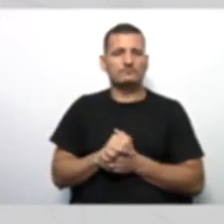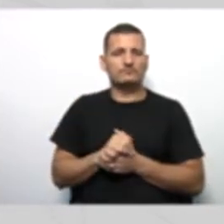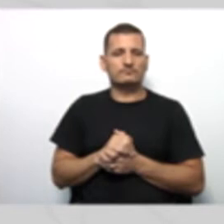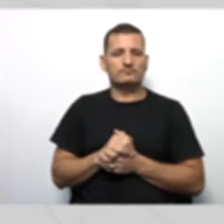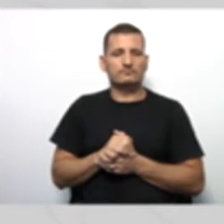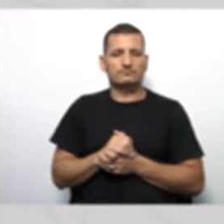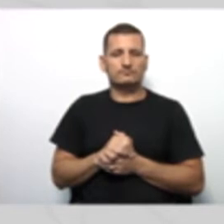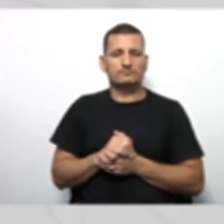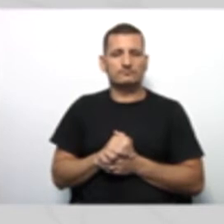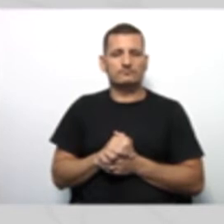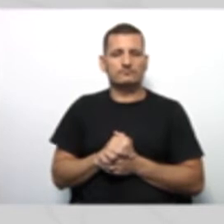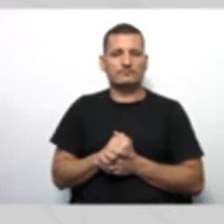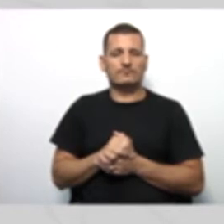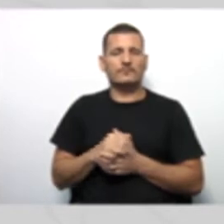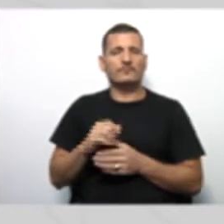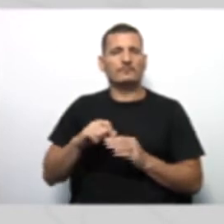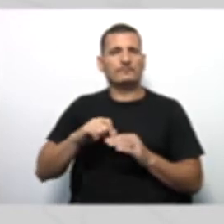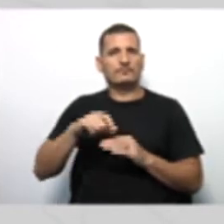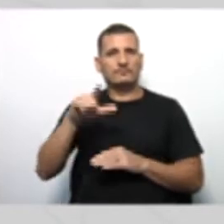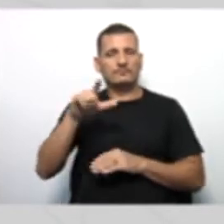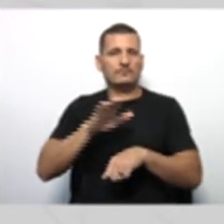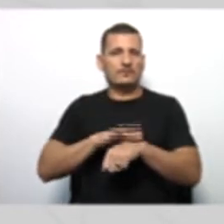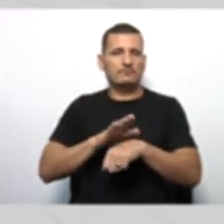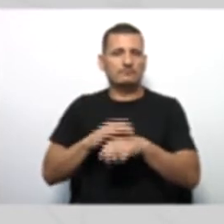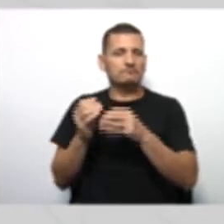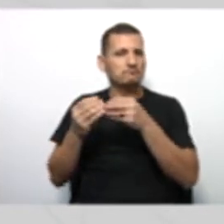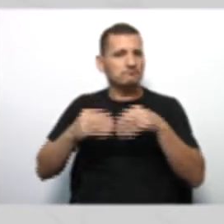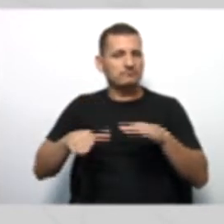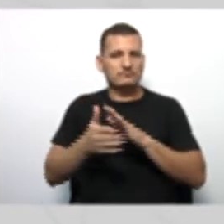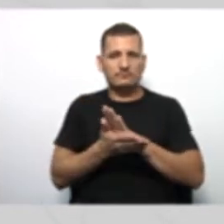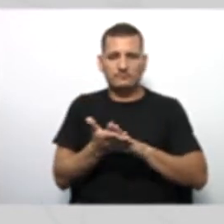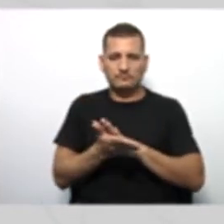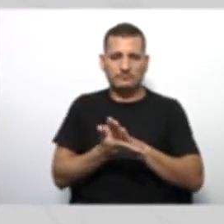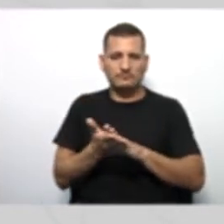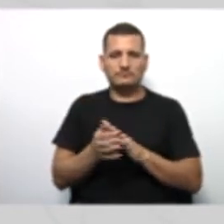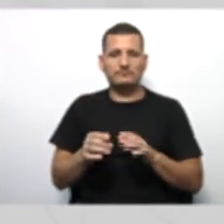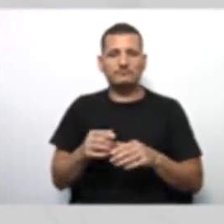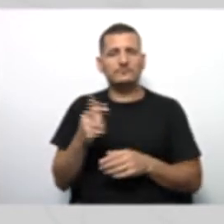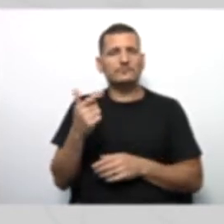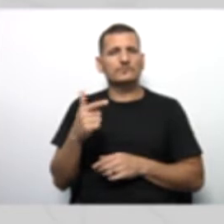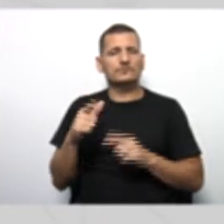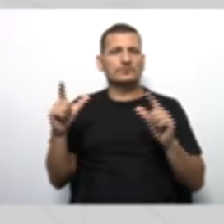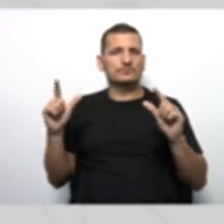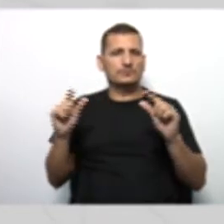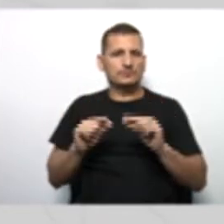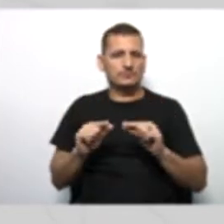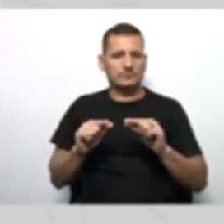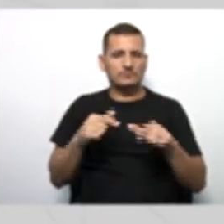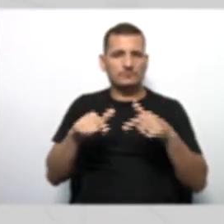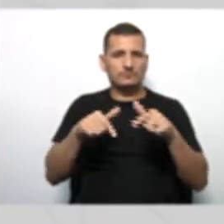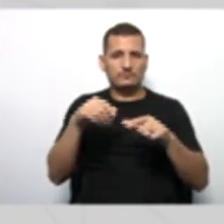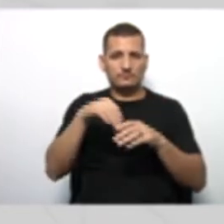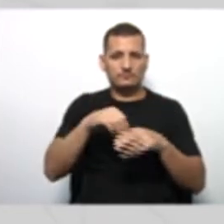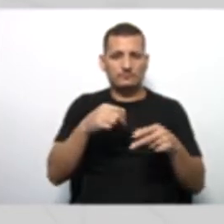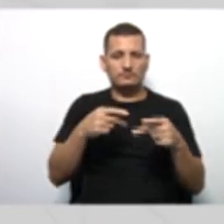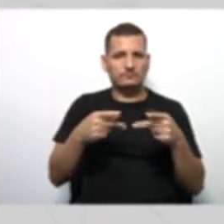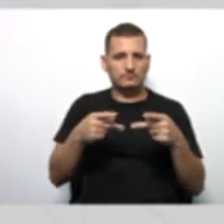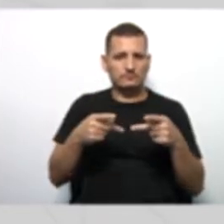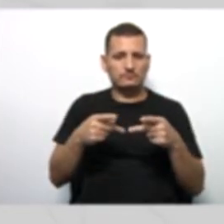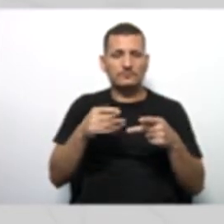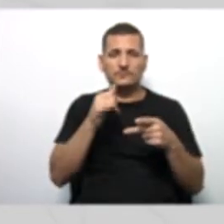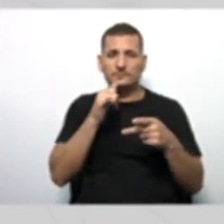nota 3, 4, 5, e aí a relativa pode ser muito baixo, baixo, moderado, alto e muito